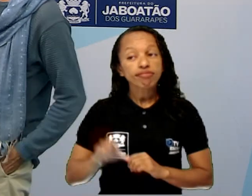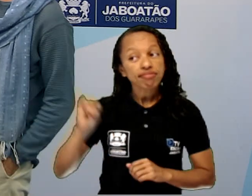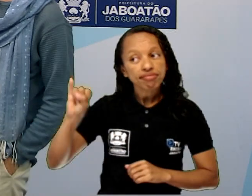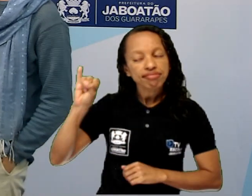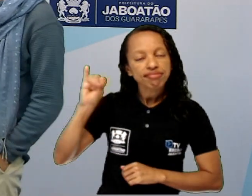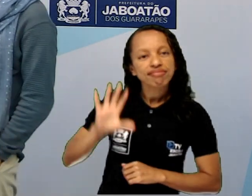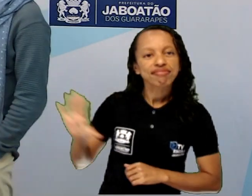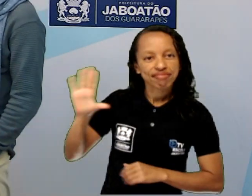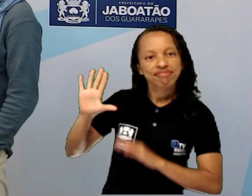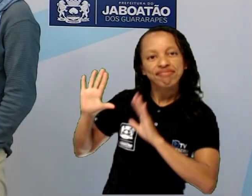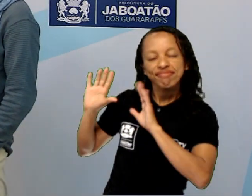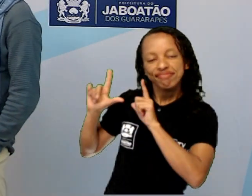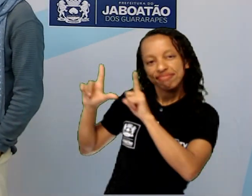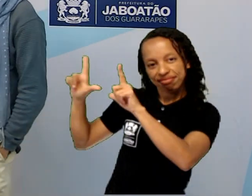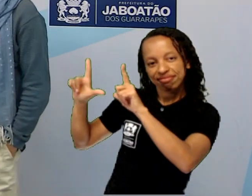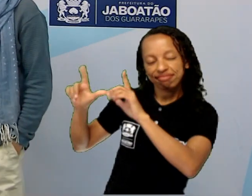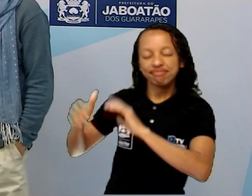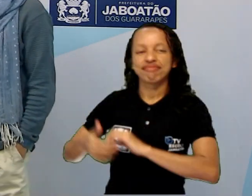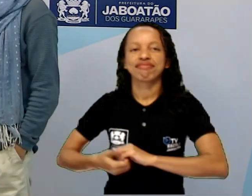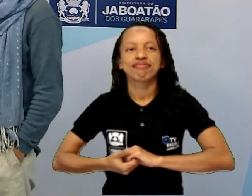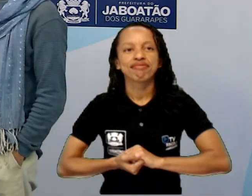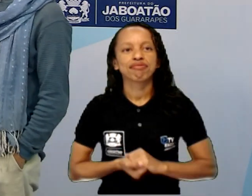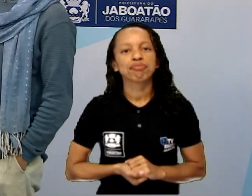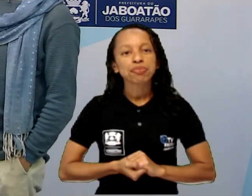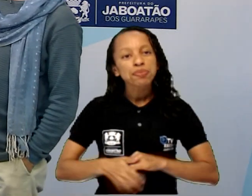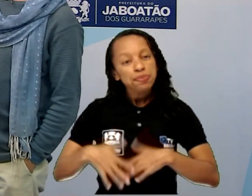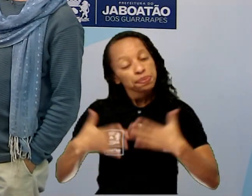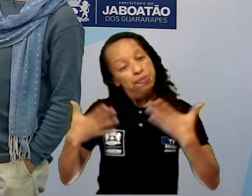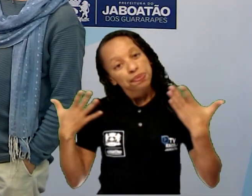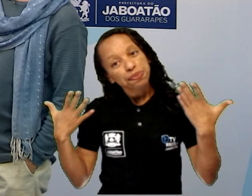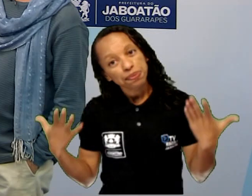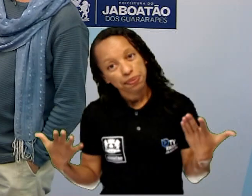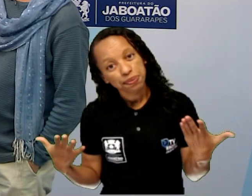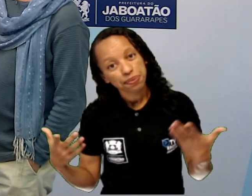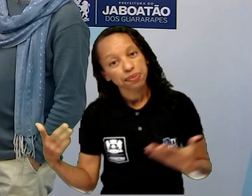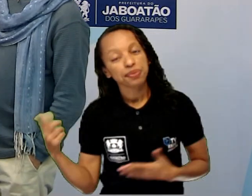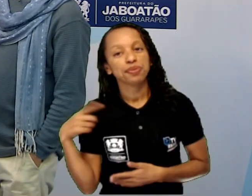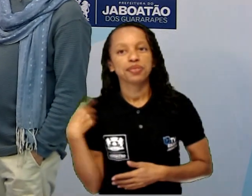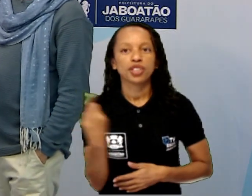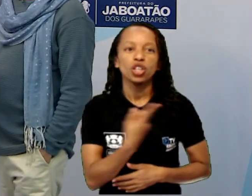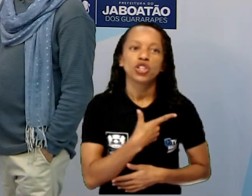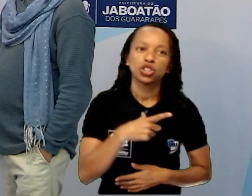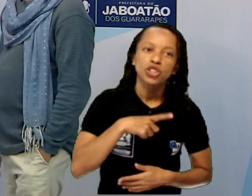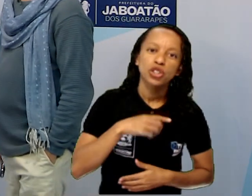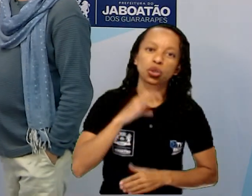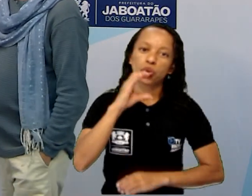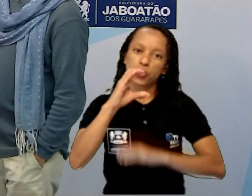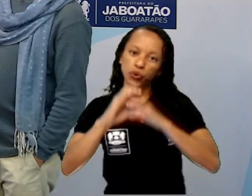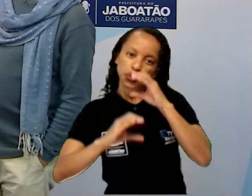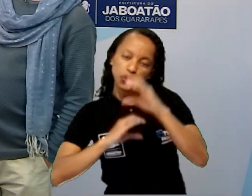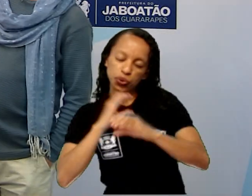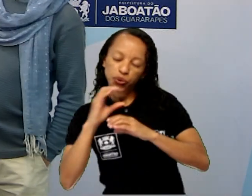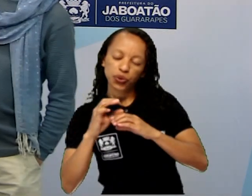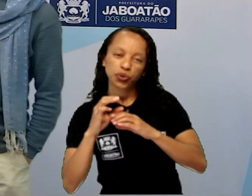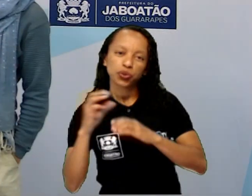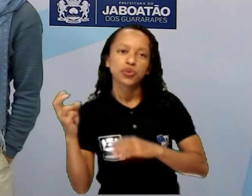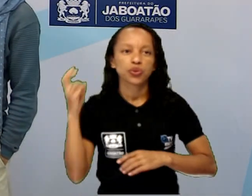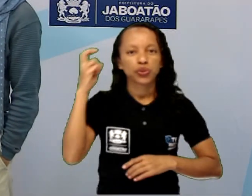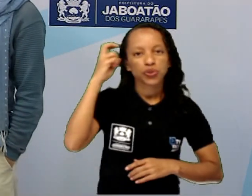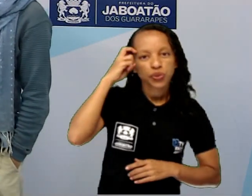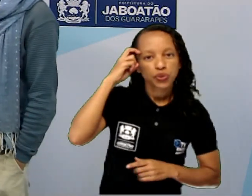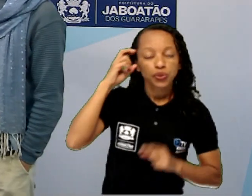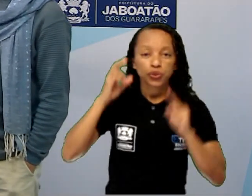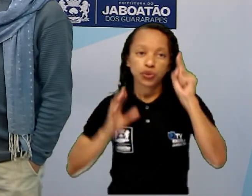algumas imagens mostrando. Resumindo, a gente tem aqui os ciclos da cultura.